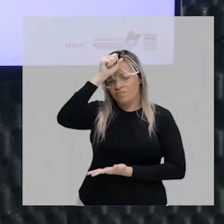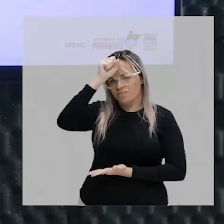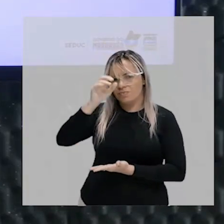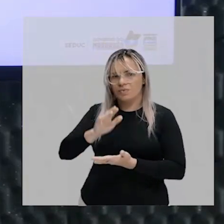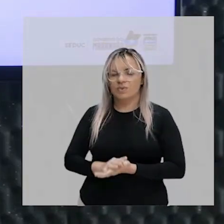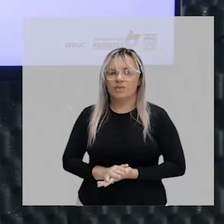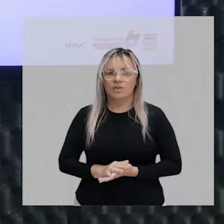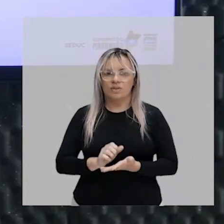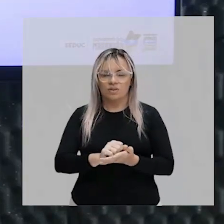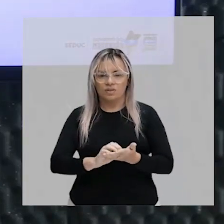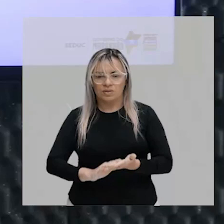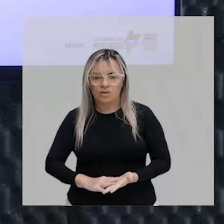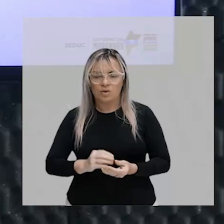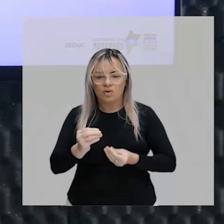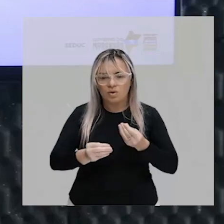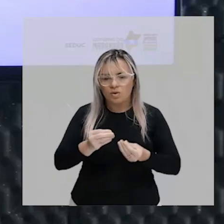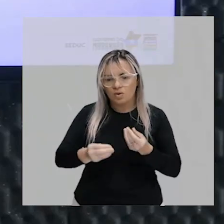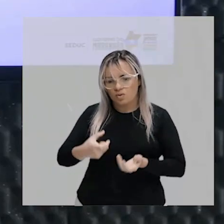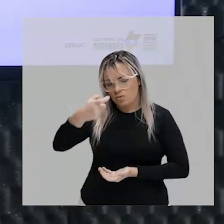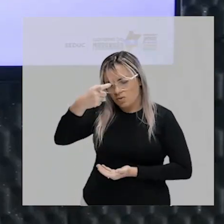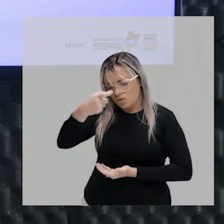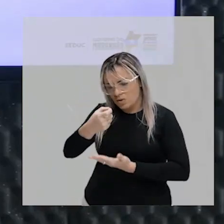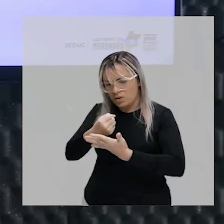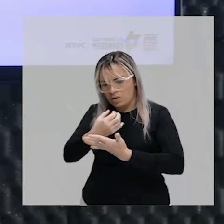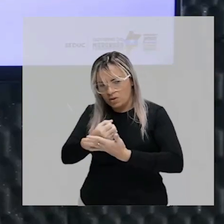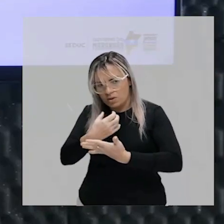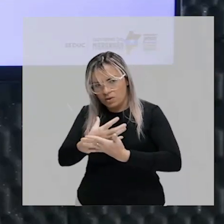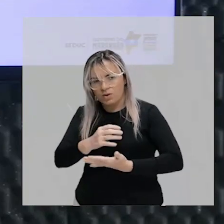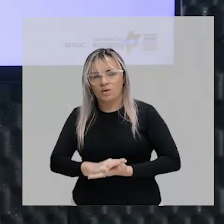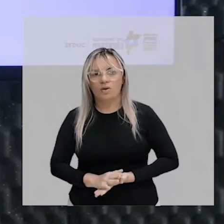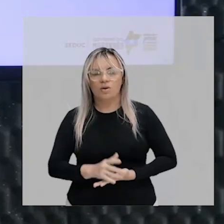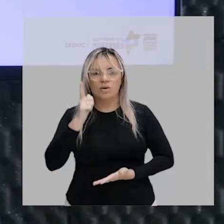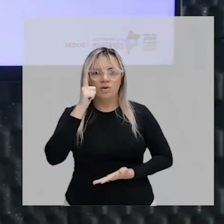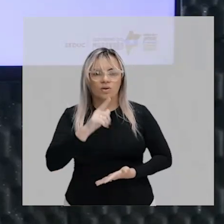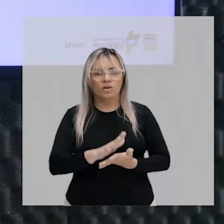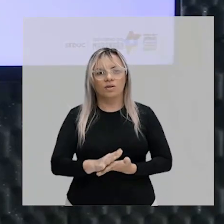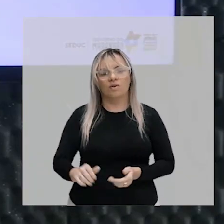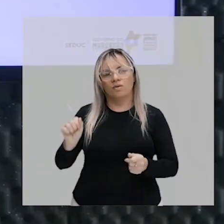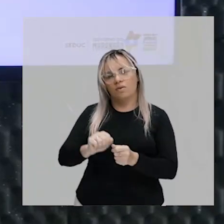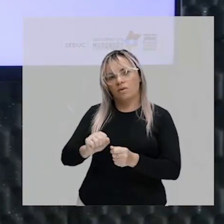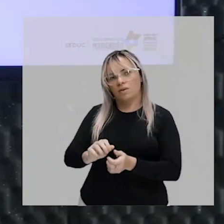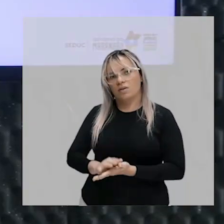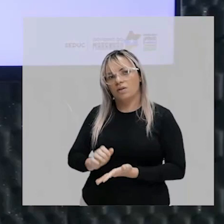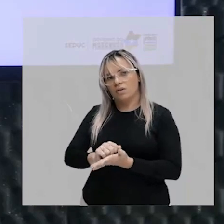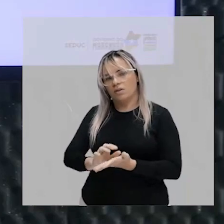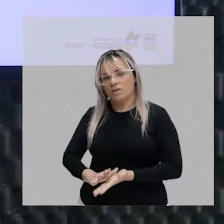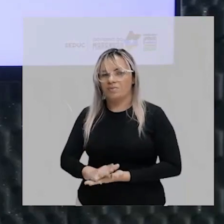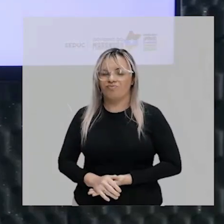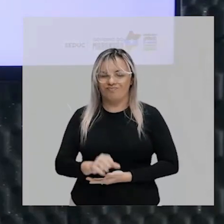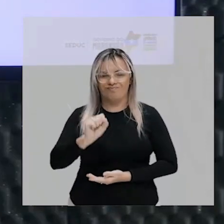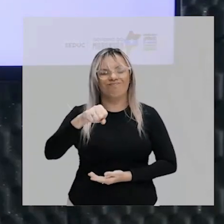até se auto avaliar ver se você tá compreendendo o assunto se você consegue sim fazer esses eu tenho certeza que você consegue